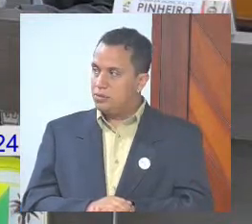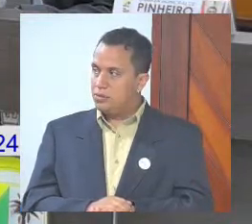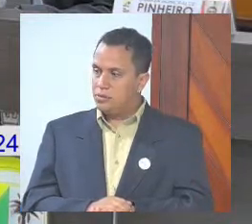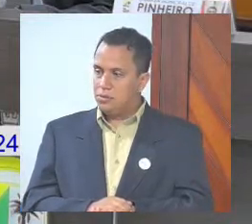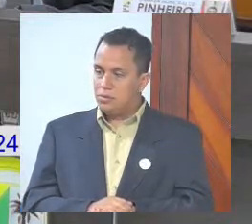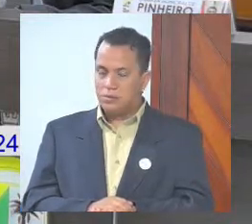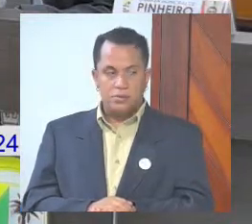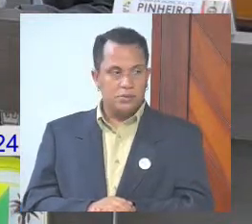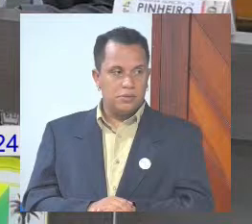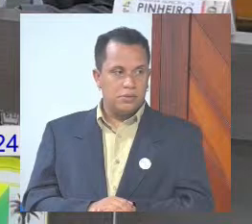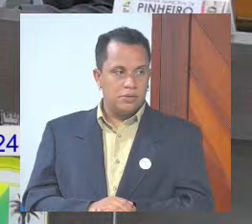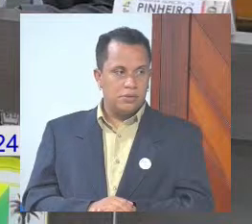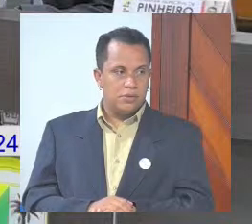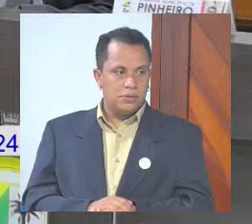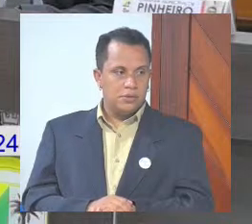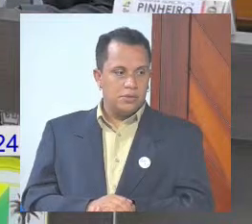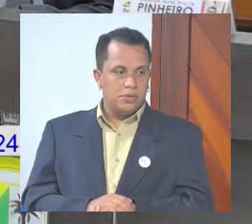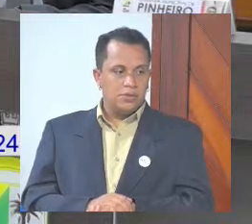bem aqui.